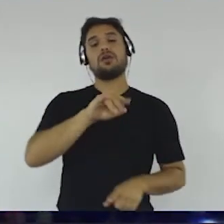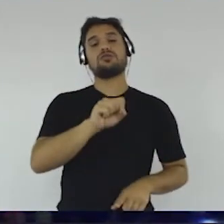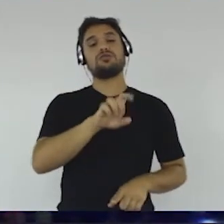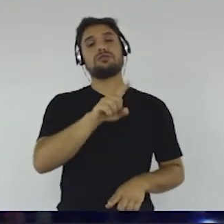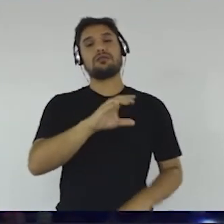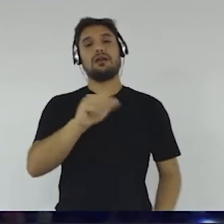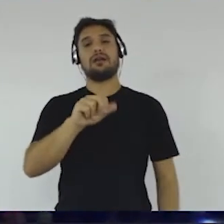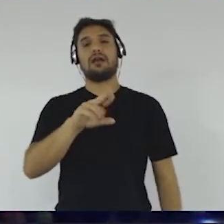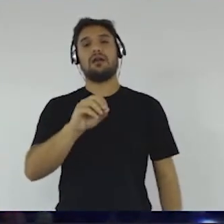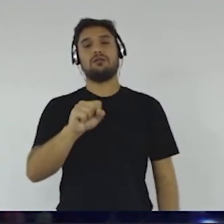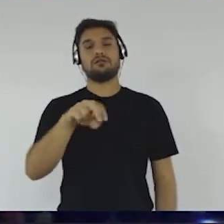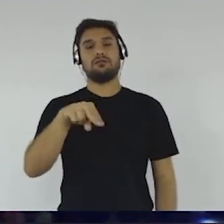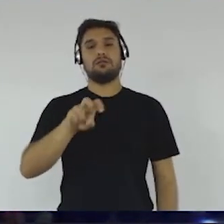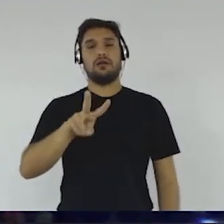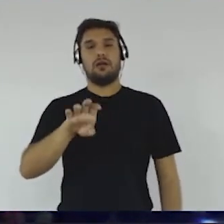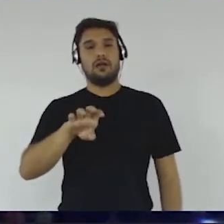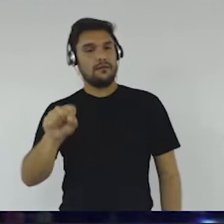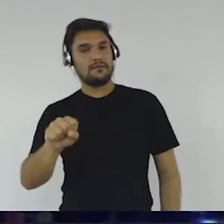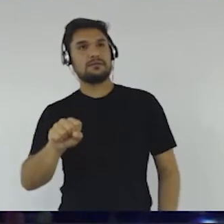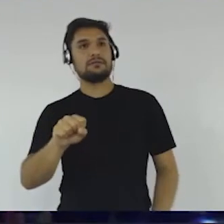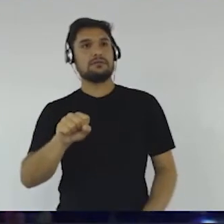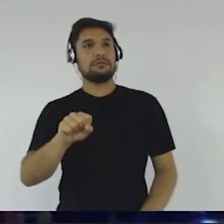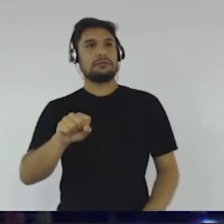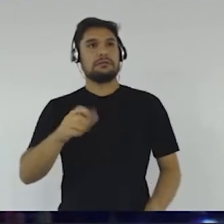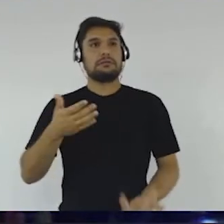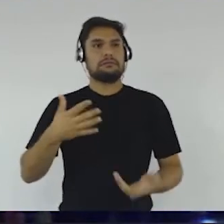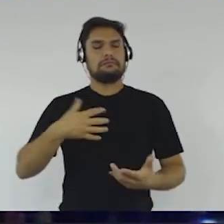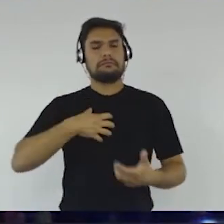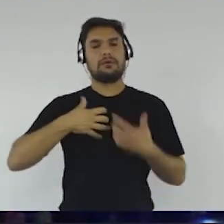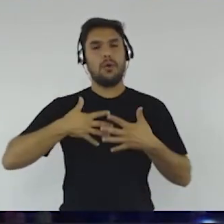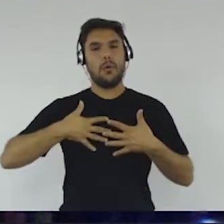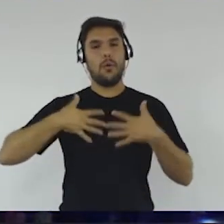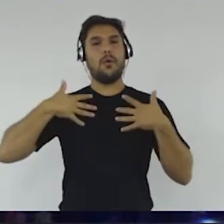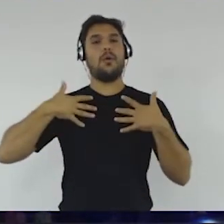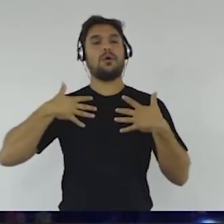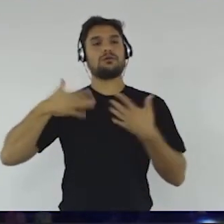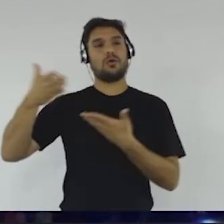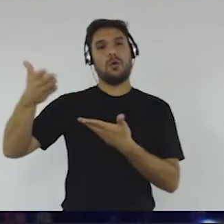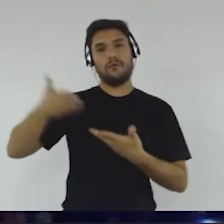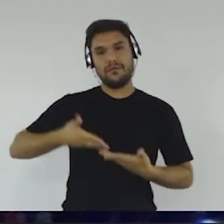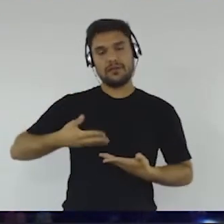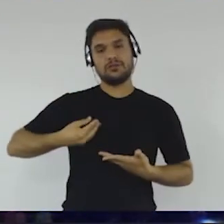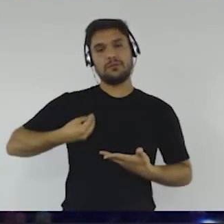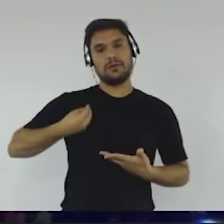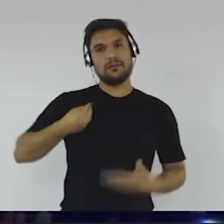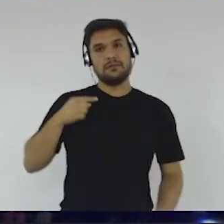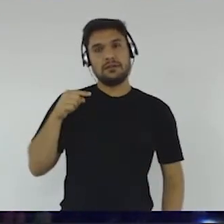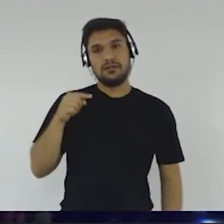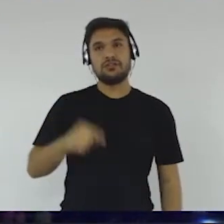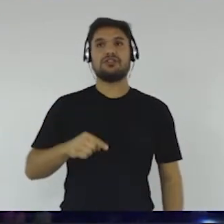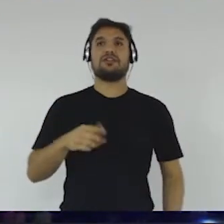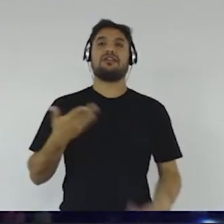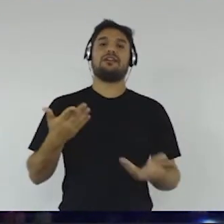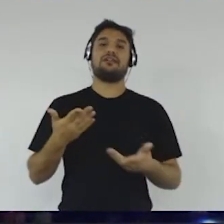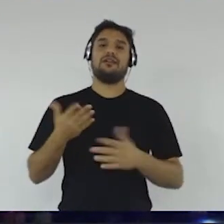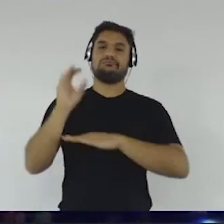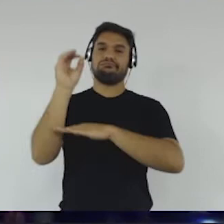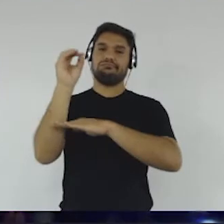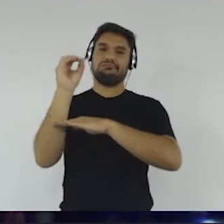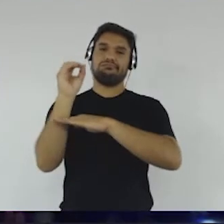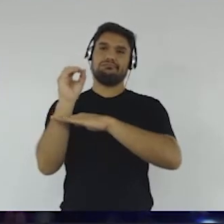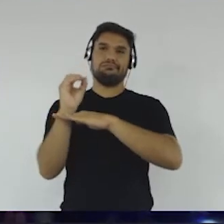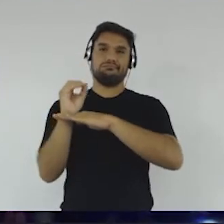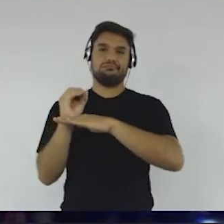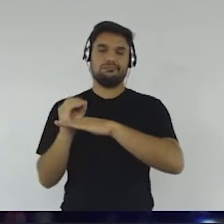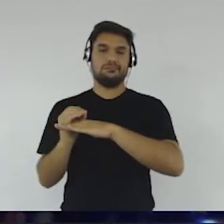Castro Neves, que fizeram chegar a mim com o honroso convite para estar aqui neste final de tarde, ao